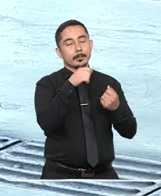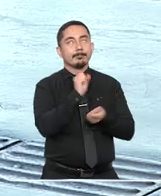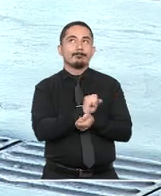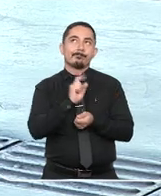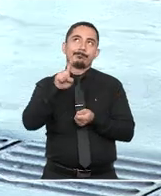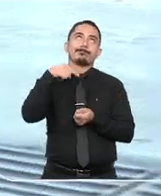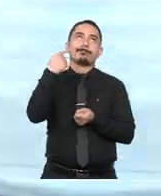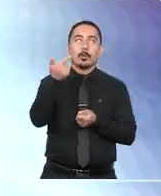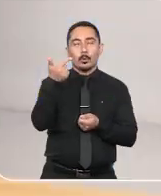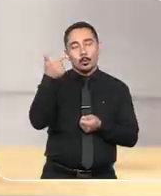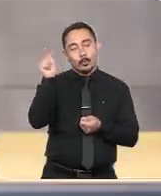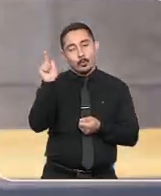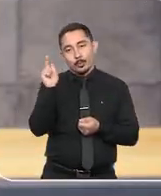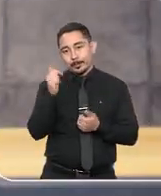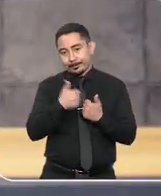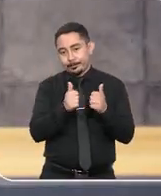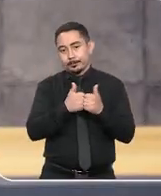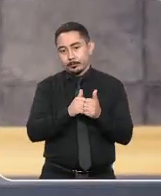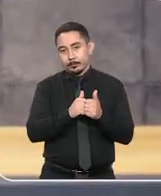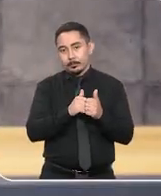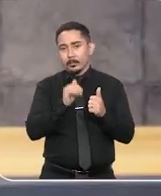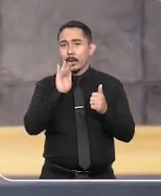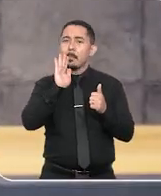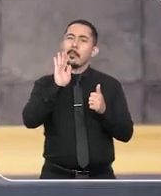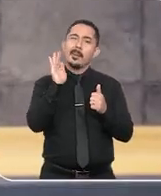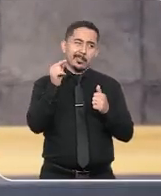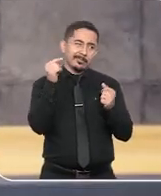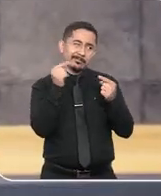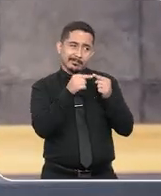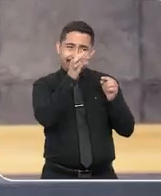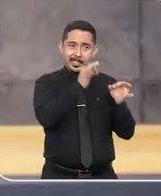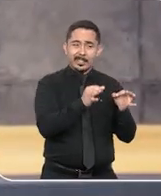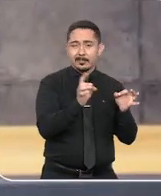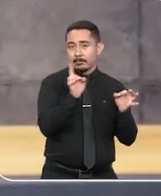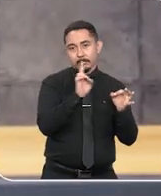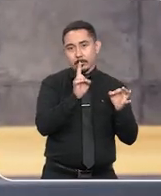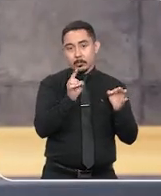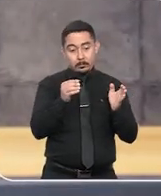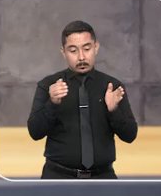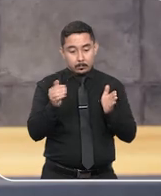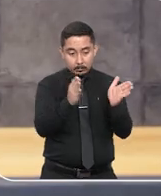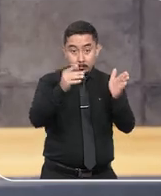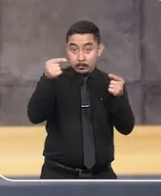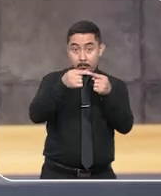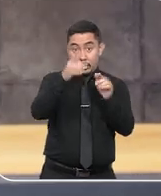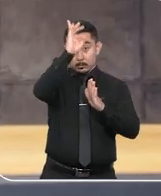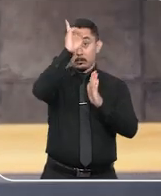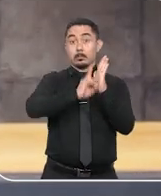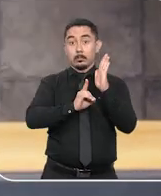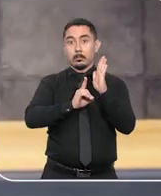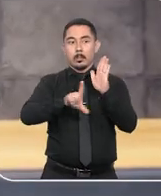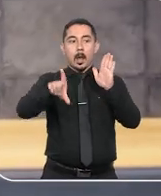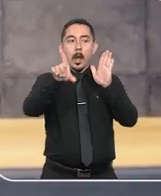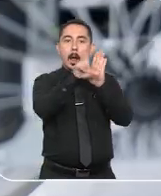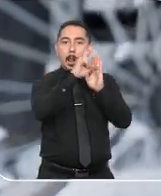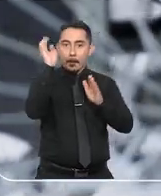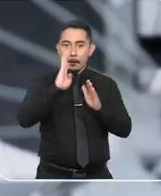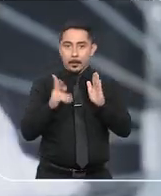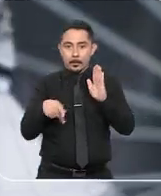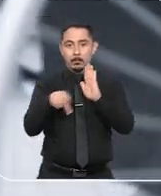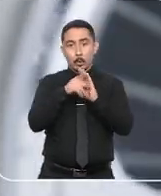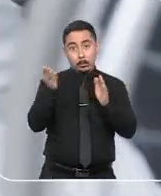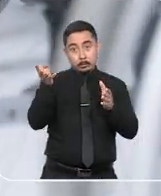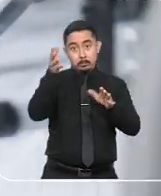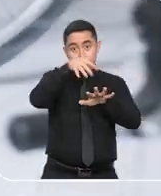utilizando, tem que esperar o próximo. Mas não era para ser assim. A acessibilidade é um direito. A Lei Brasileira de Inclusão